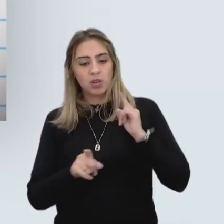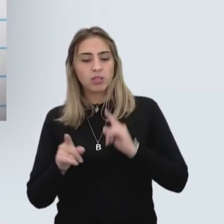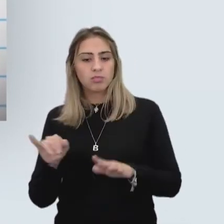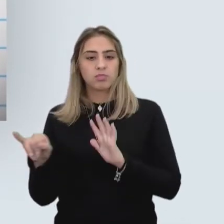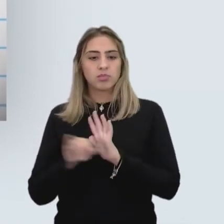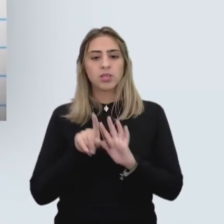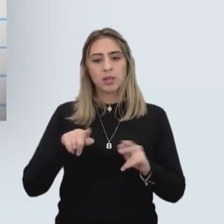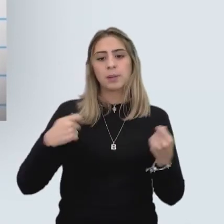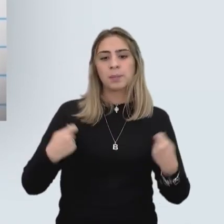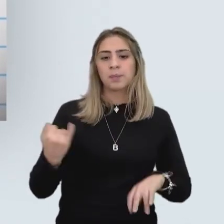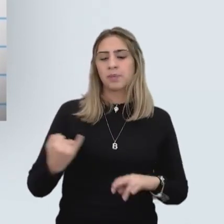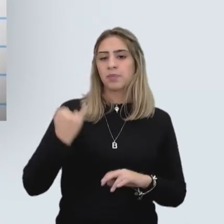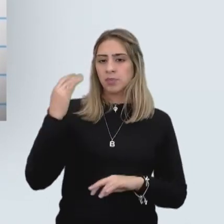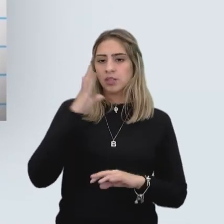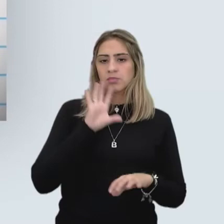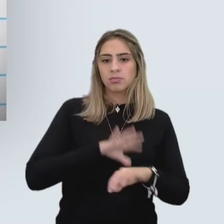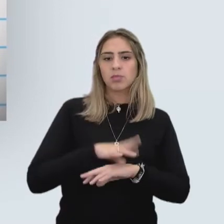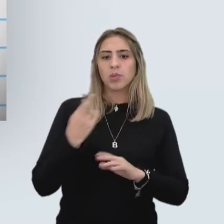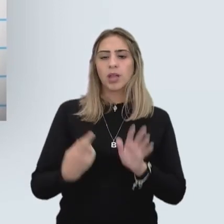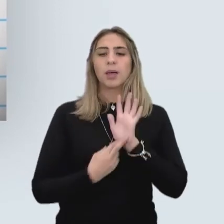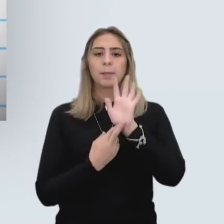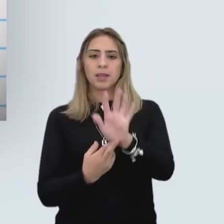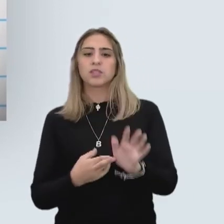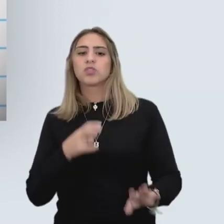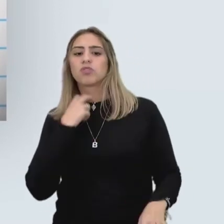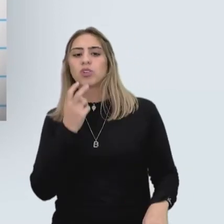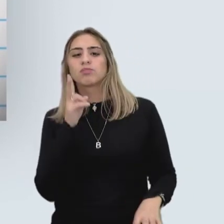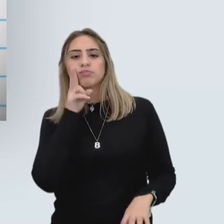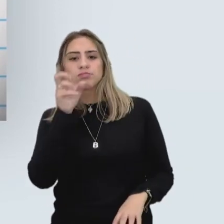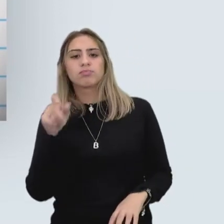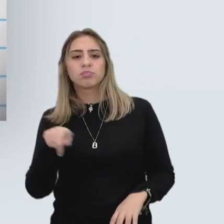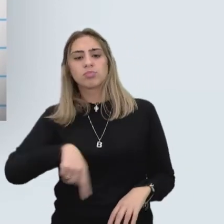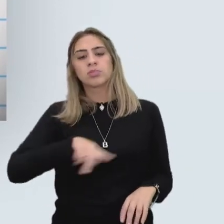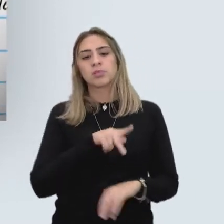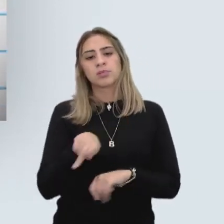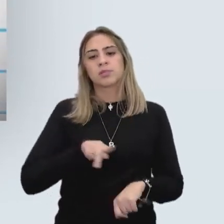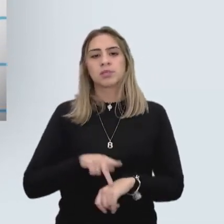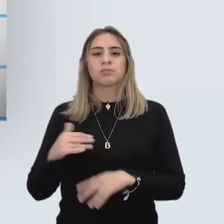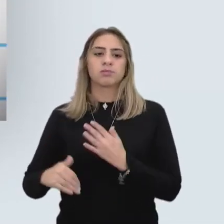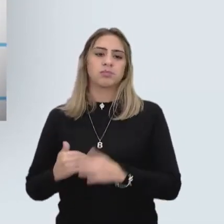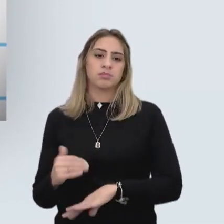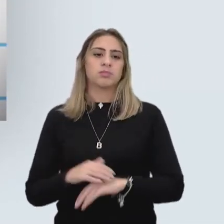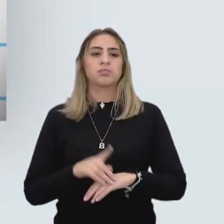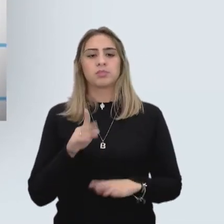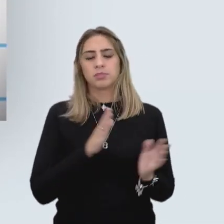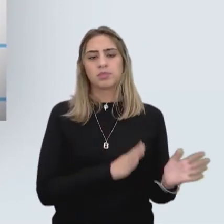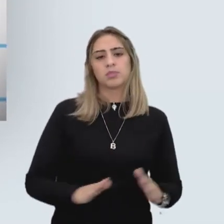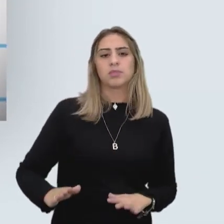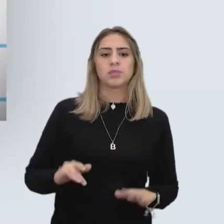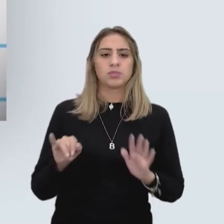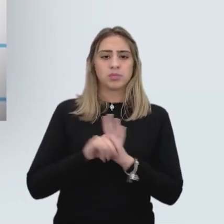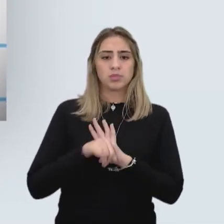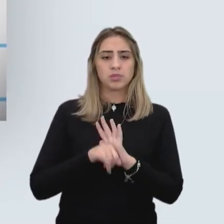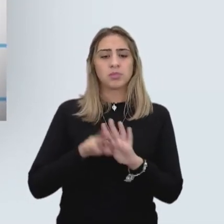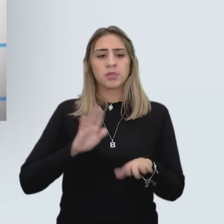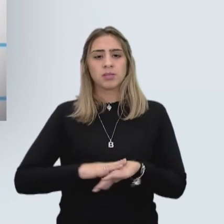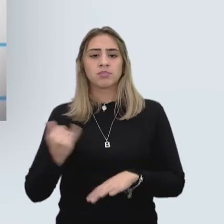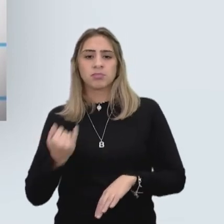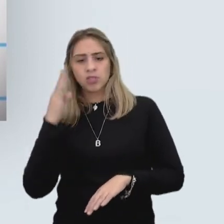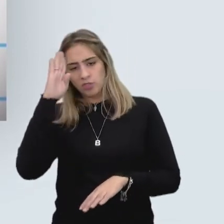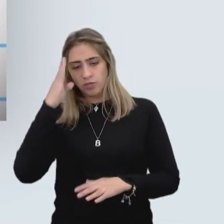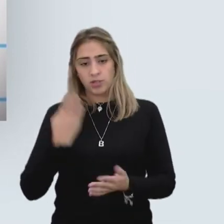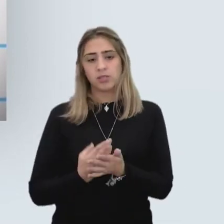é fundamental que seja assegurada uma representação e voz mais forte dos países em desenvolvimento, a fim de produzir instituições mais eficazes,